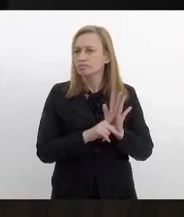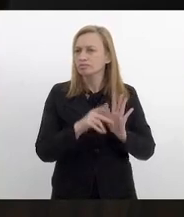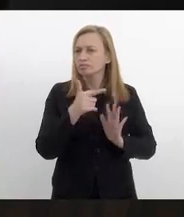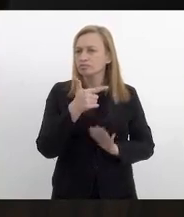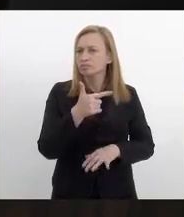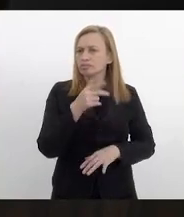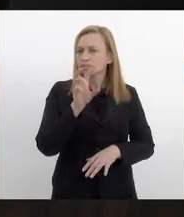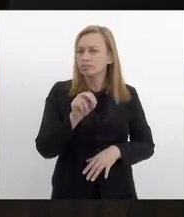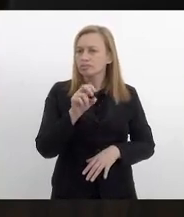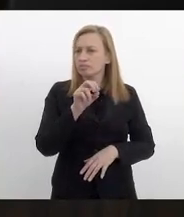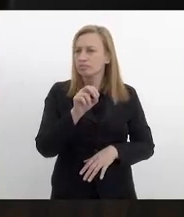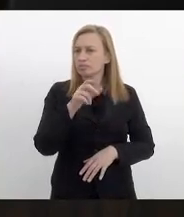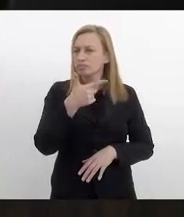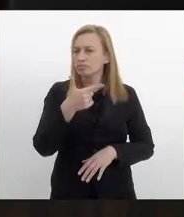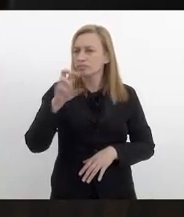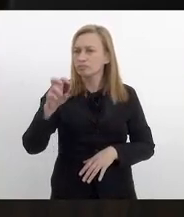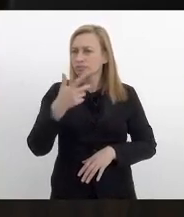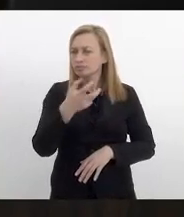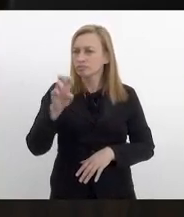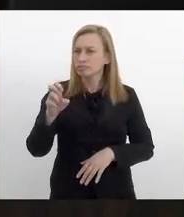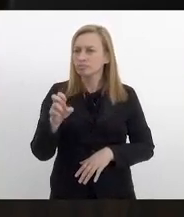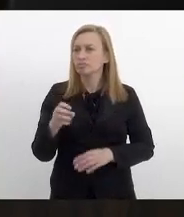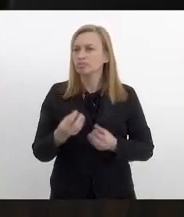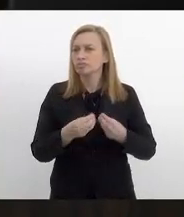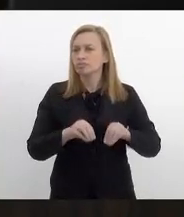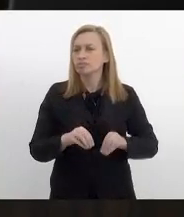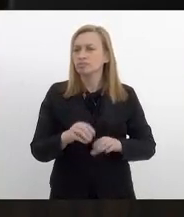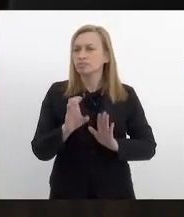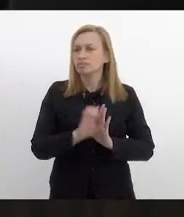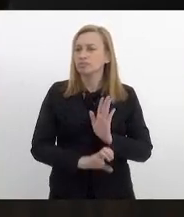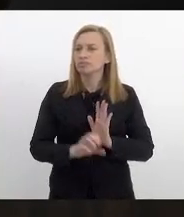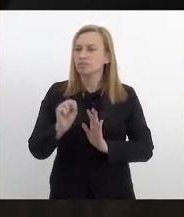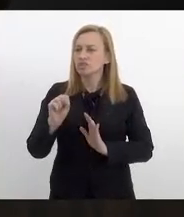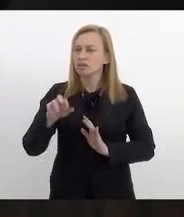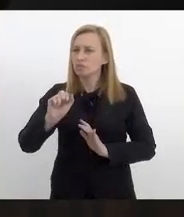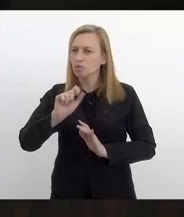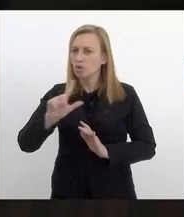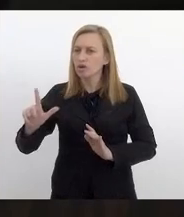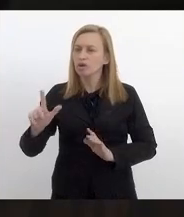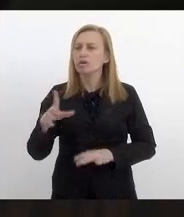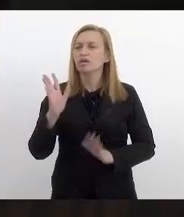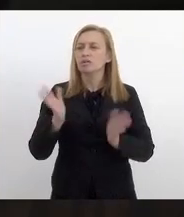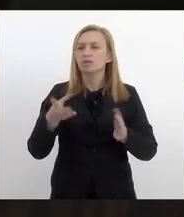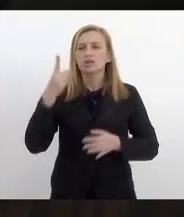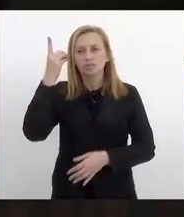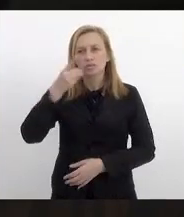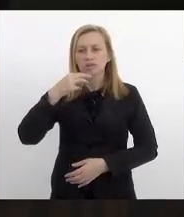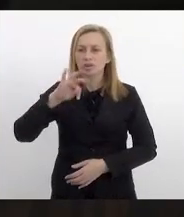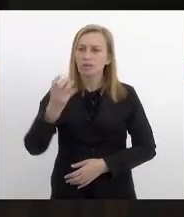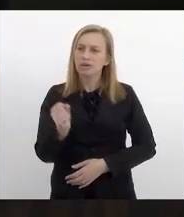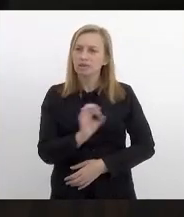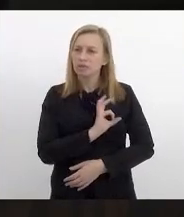25. Então, a emenda do deputado Samuel está prejudicada. Chama a atenção da deputada Marta Rocha.